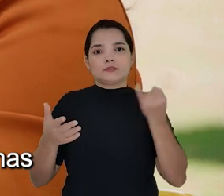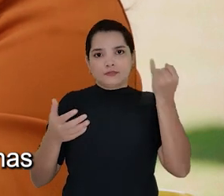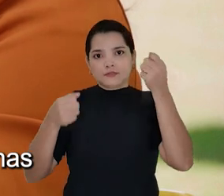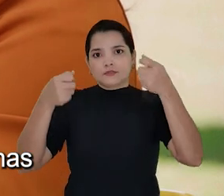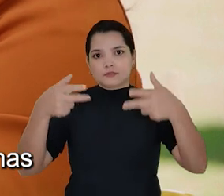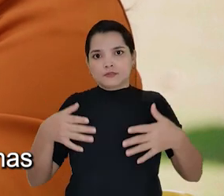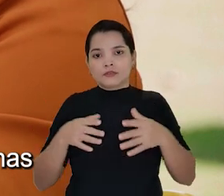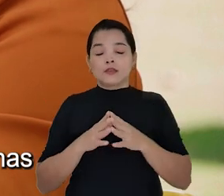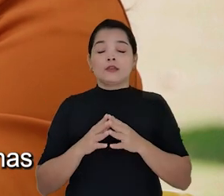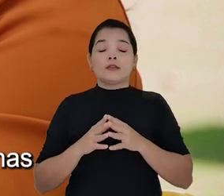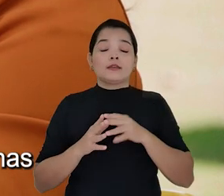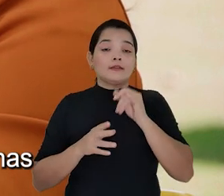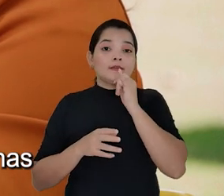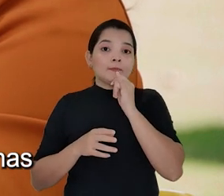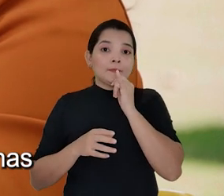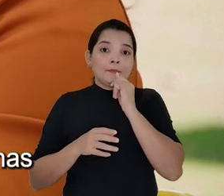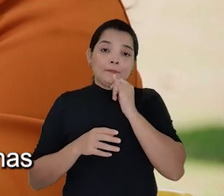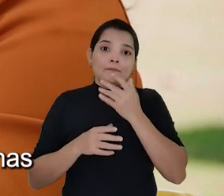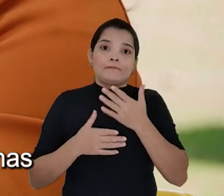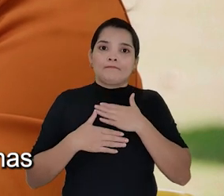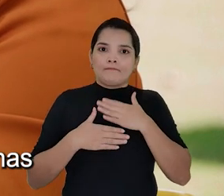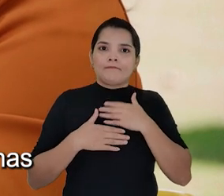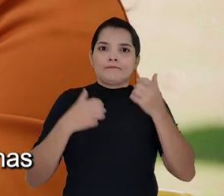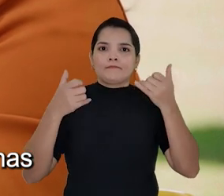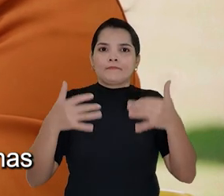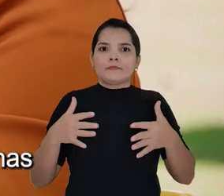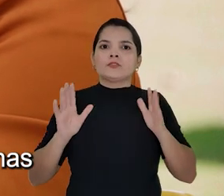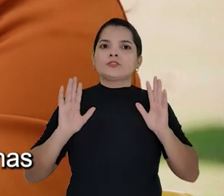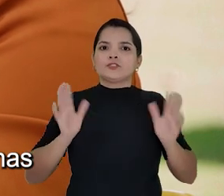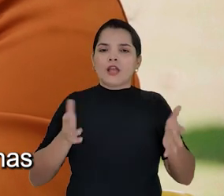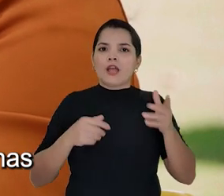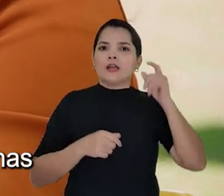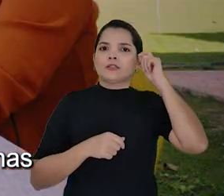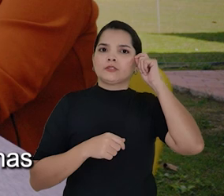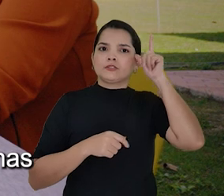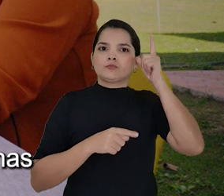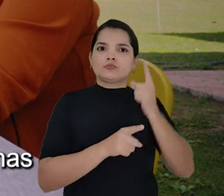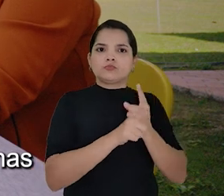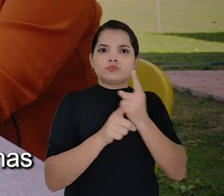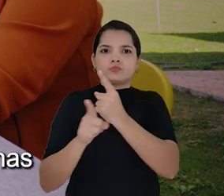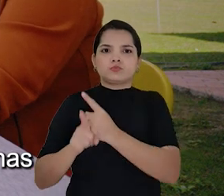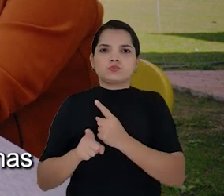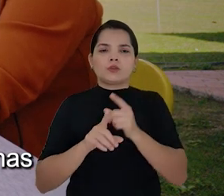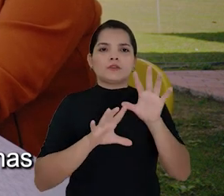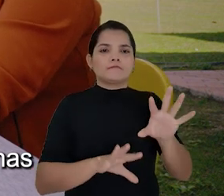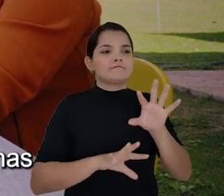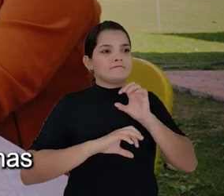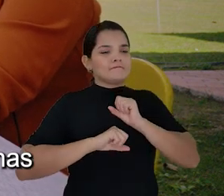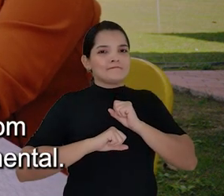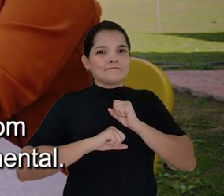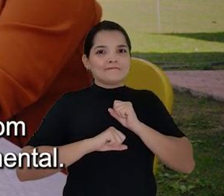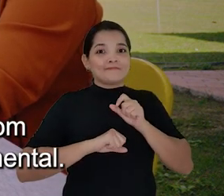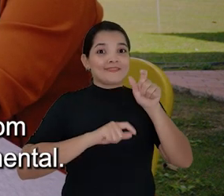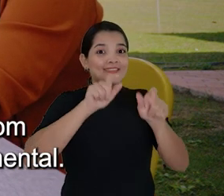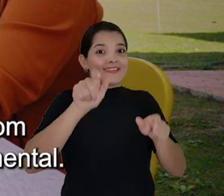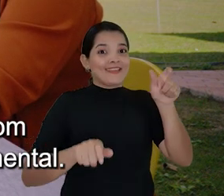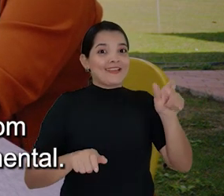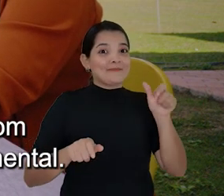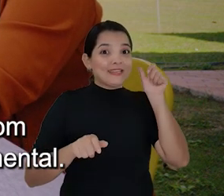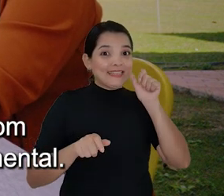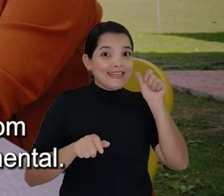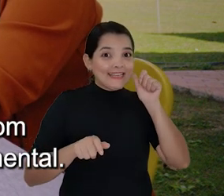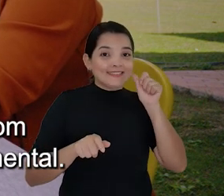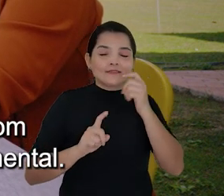eh eu diria que nós temos descoberto inclusive inspirações nas meninas que começam